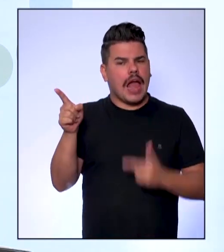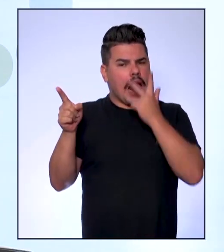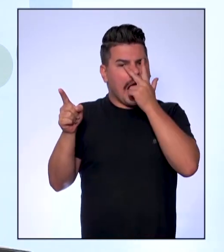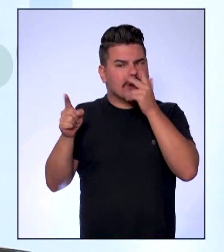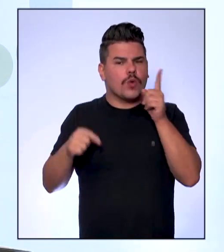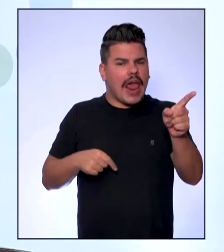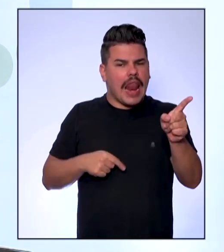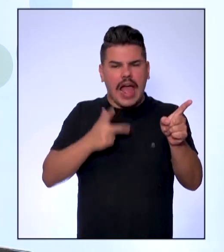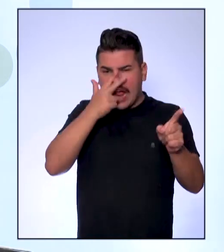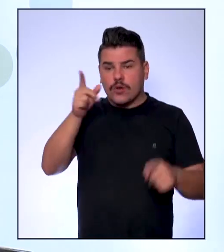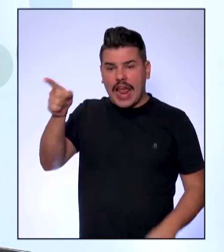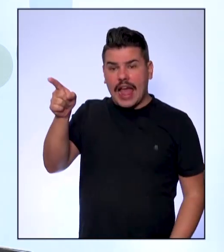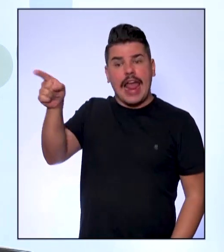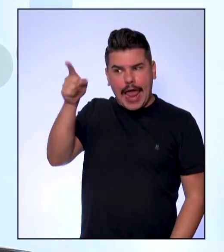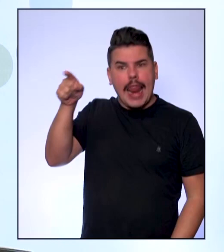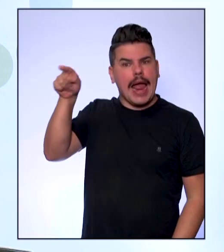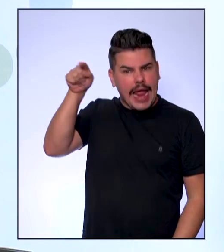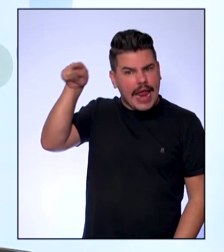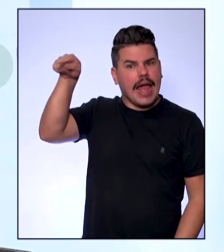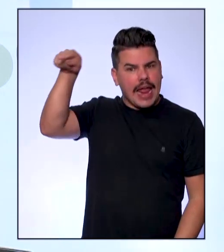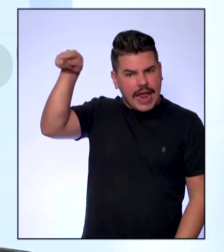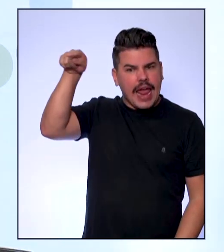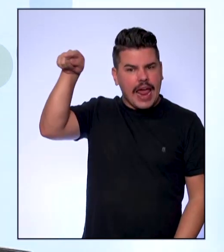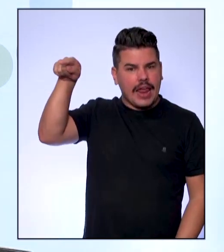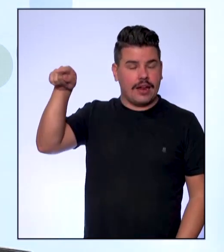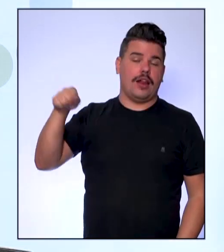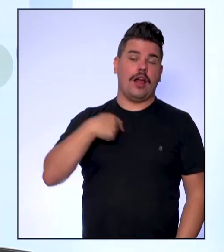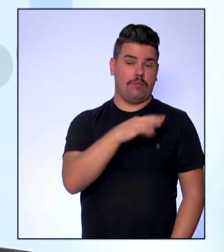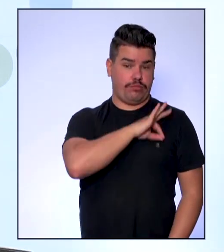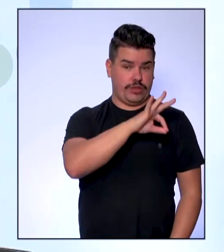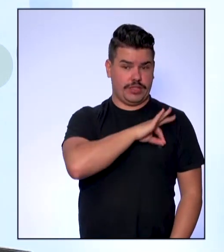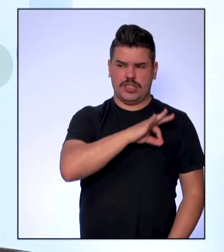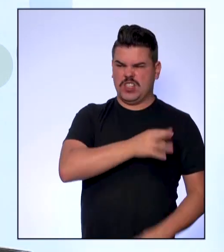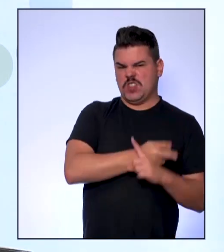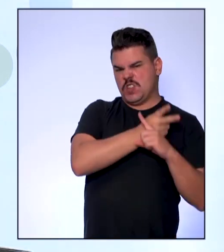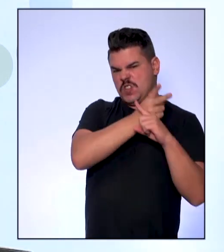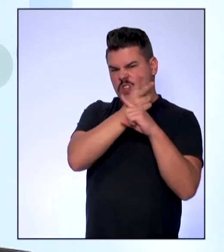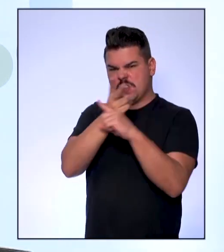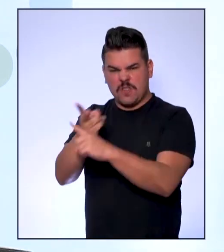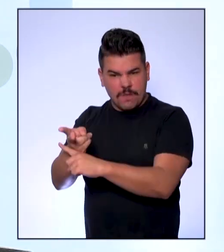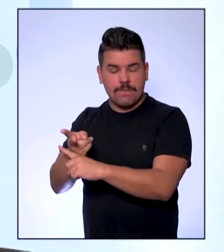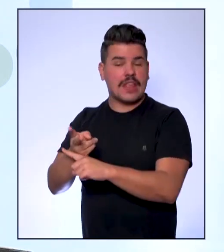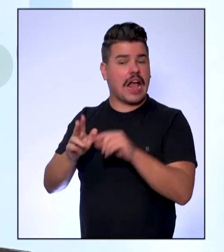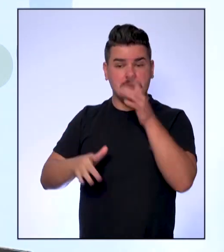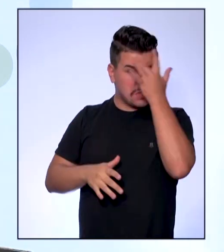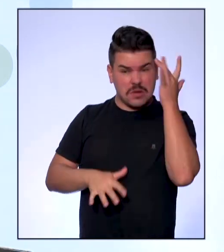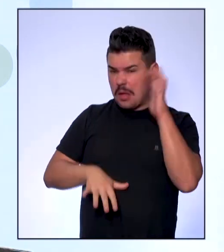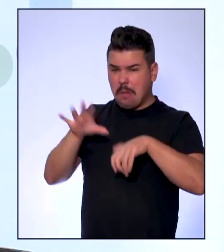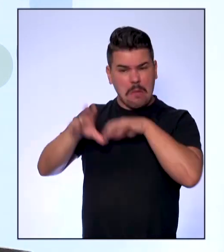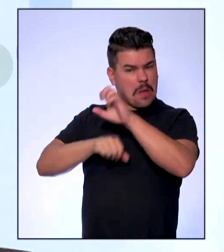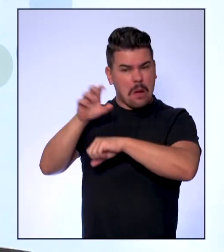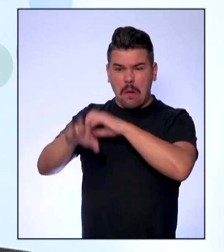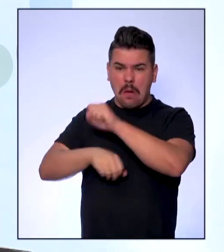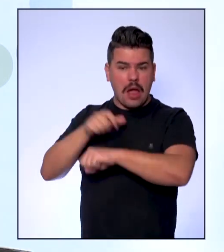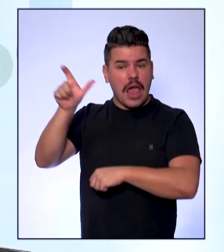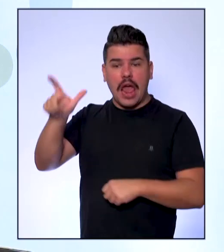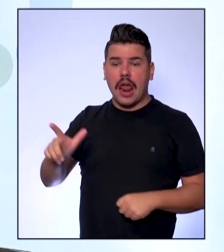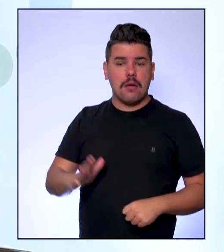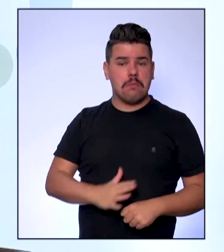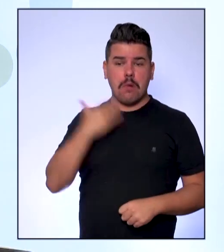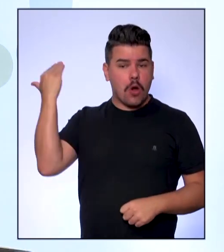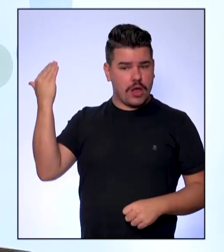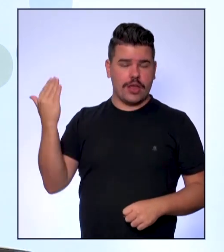é fulana, é fulana, é fulana. E acabaram indo atrás. Ela, né, acabou perdendo a vida nessa notícia que